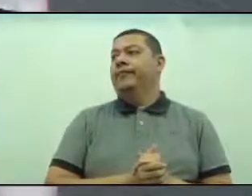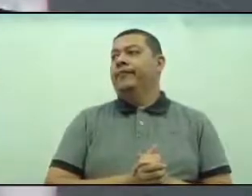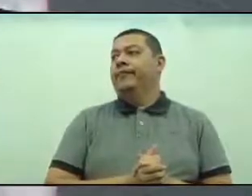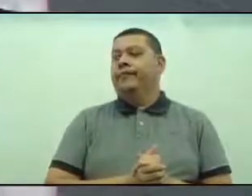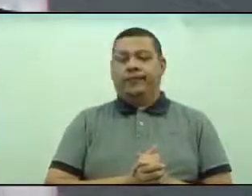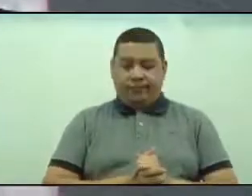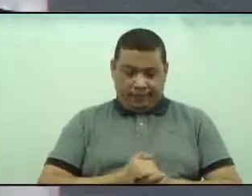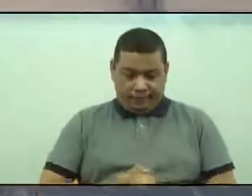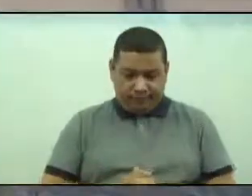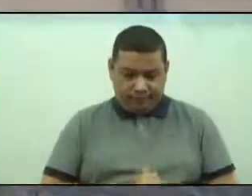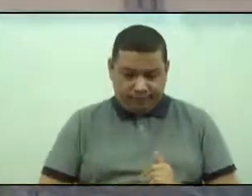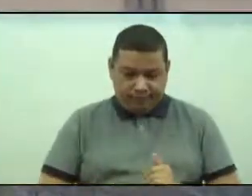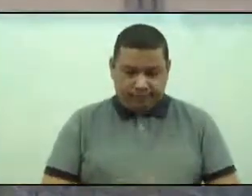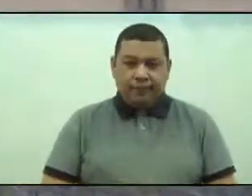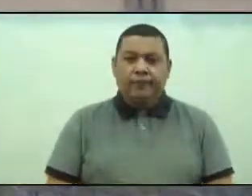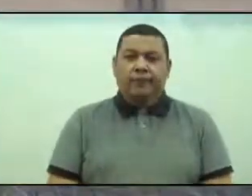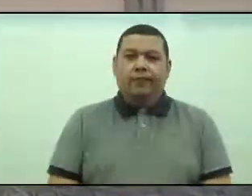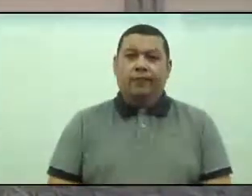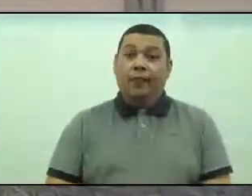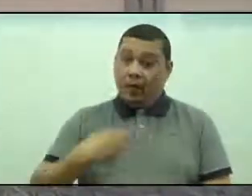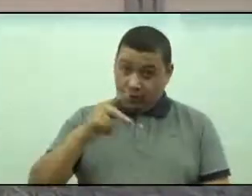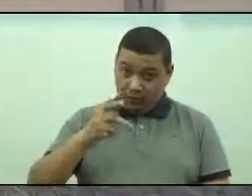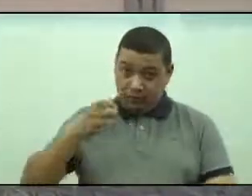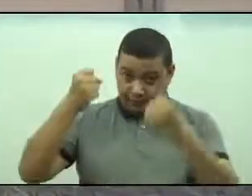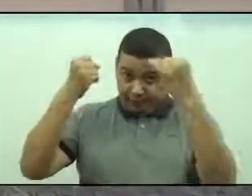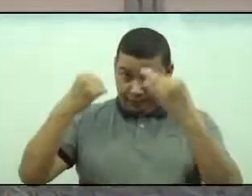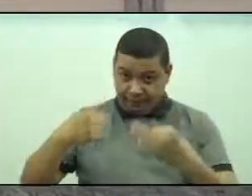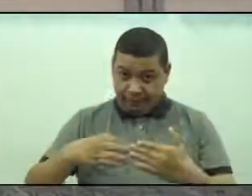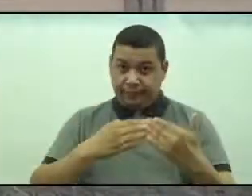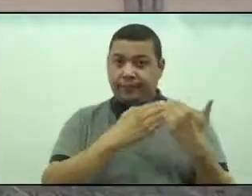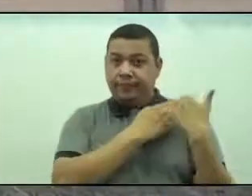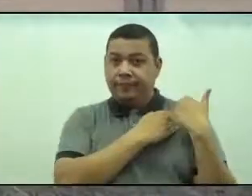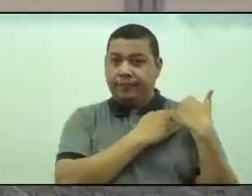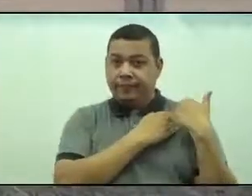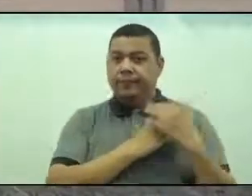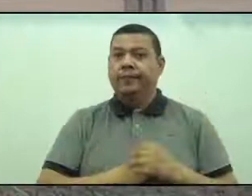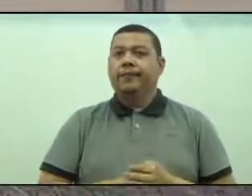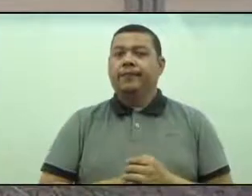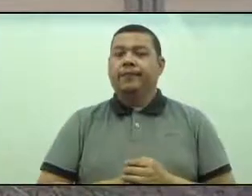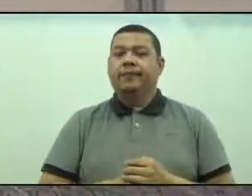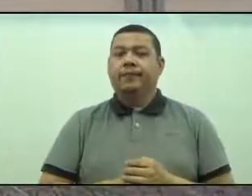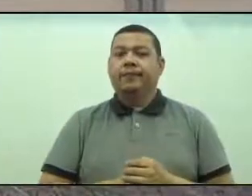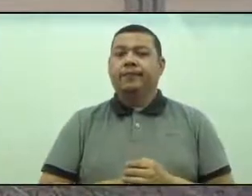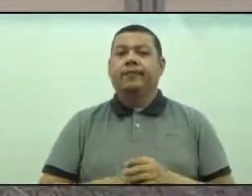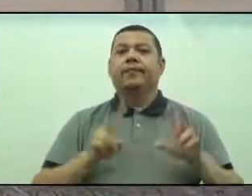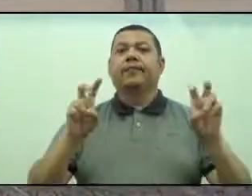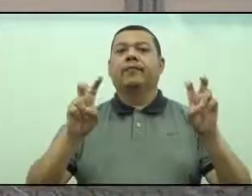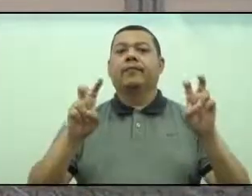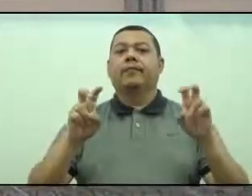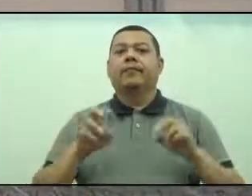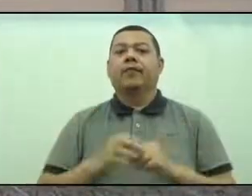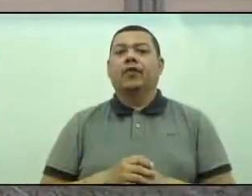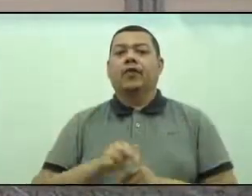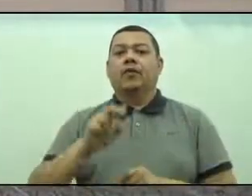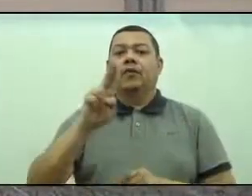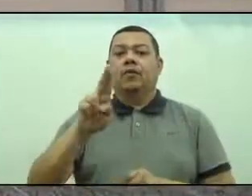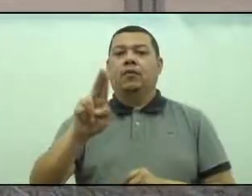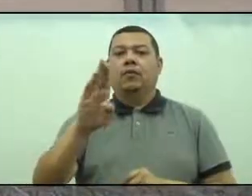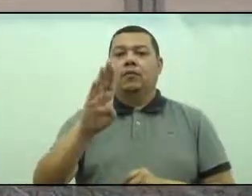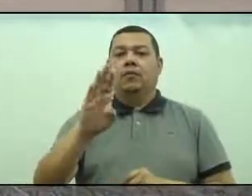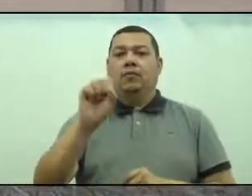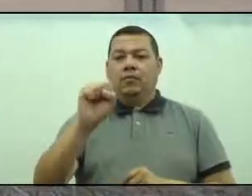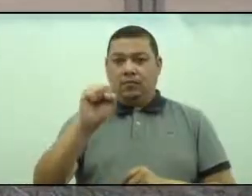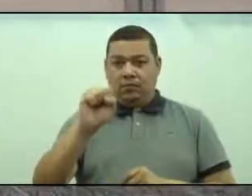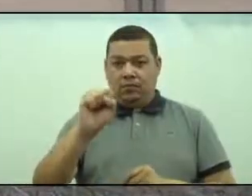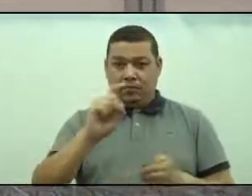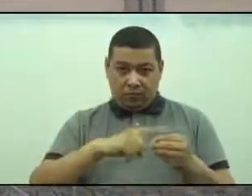essa citação responsável que o senhor fez em relação as unidades de saúde do município e as unidades